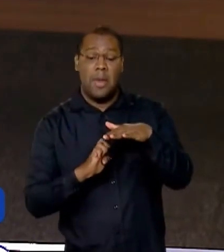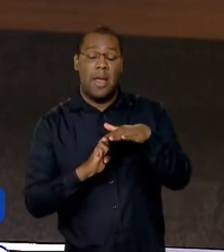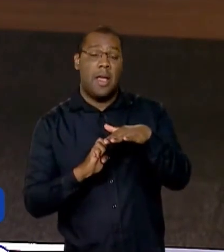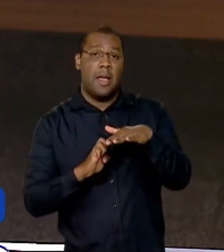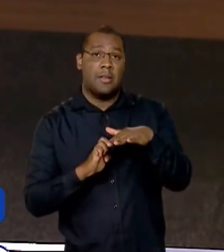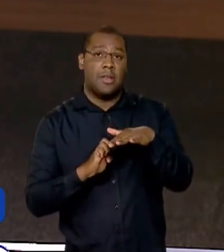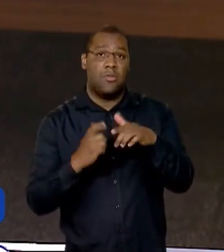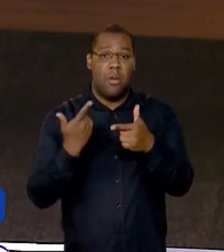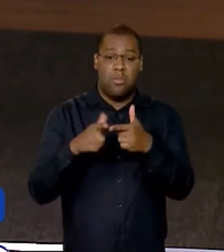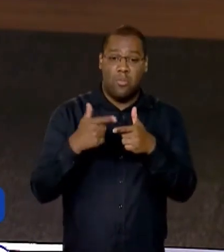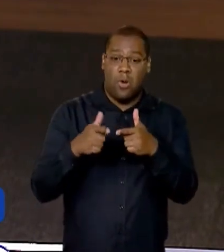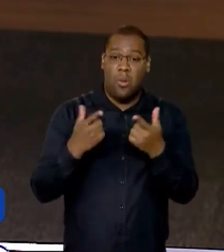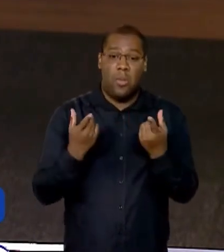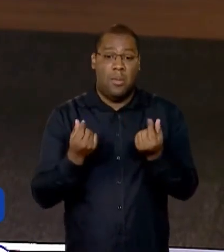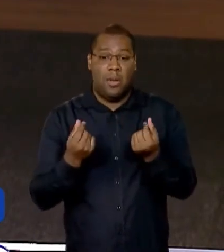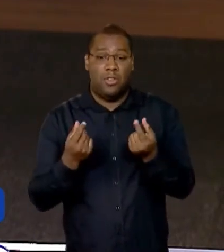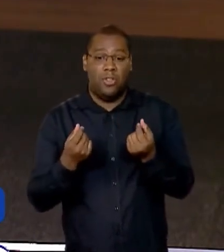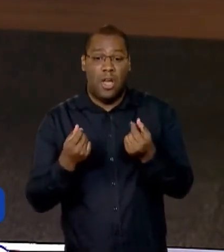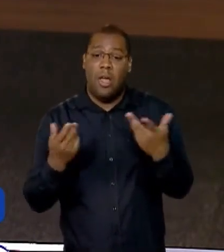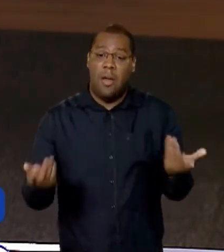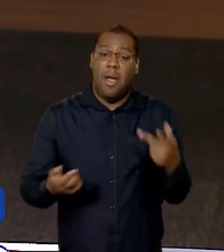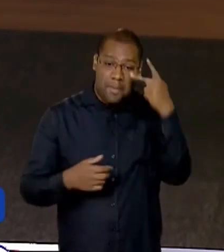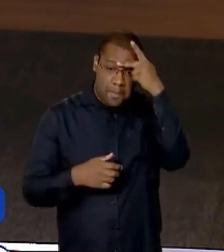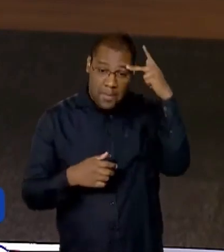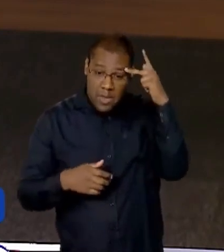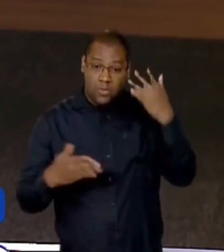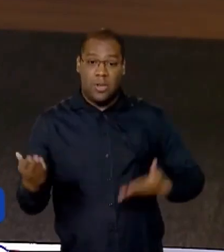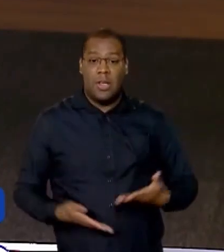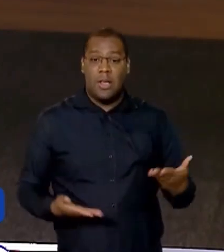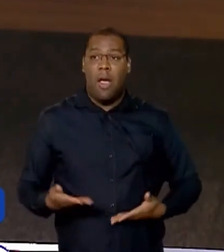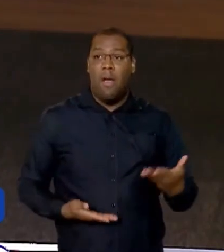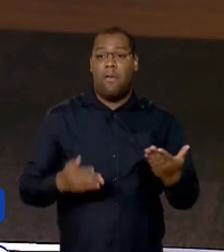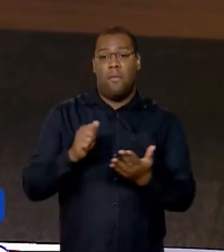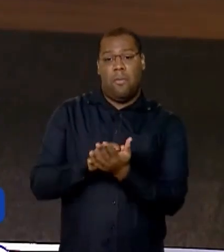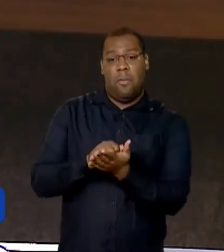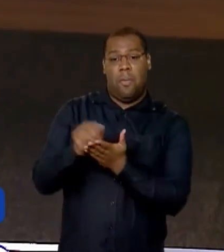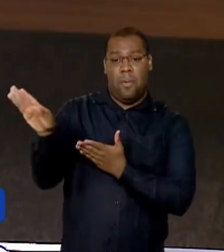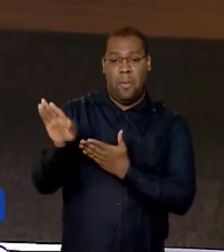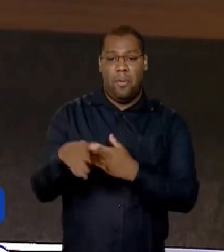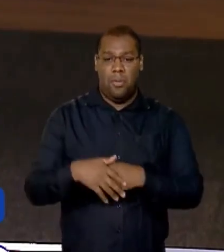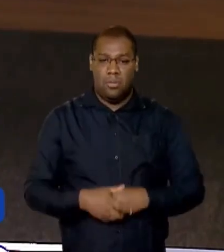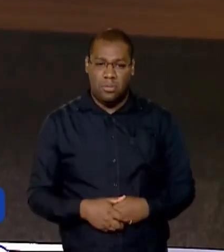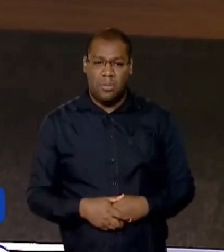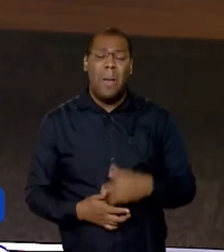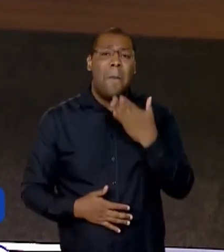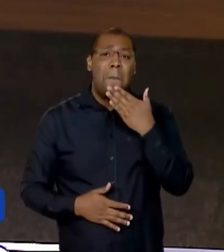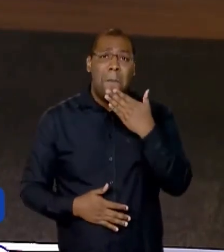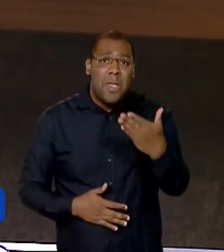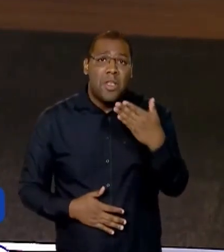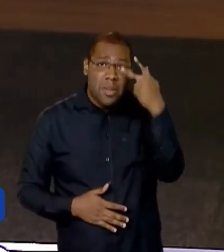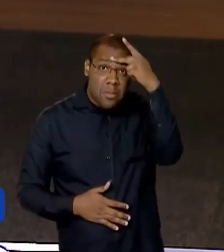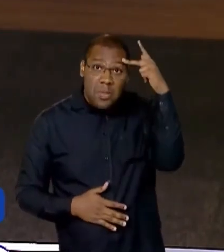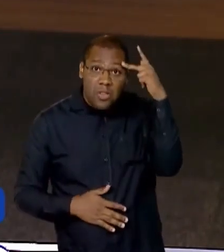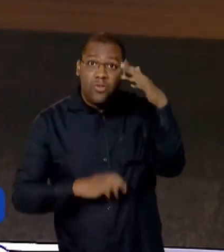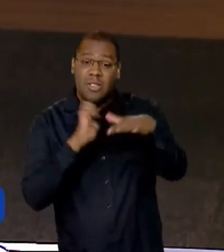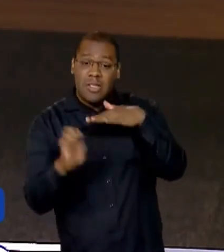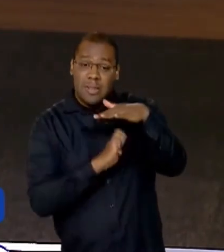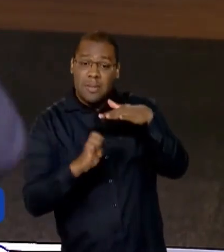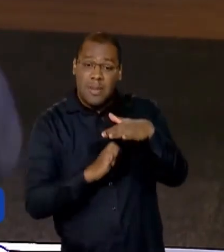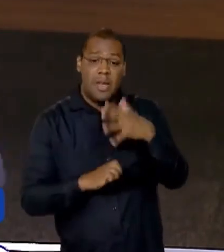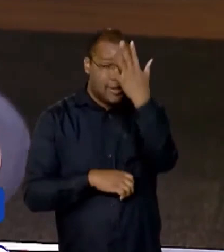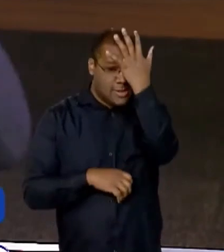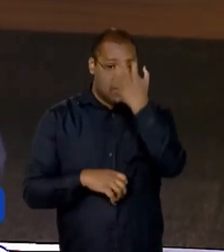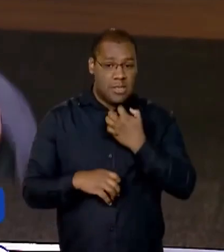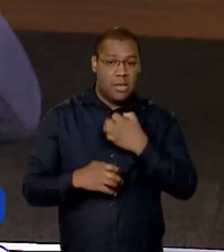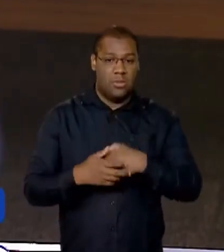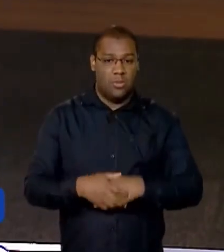tem nada escrito Então o que nós queremos é apenas seriedade dos empresários eu tô dizendo isso porque eu